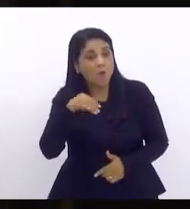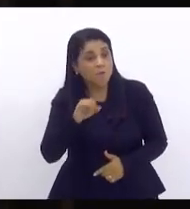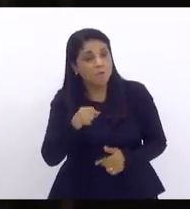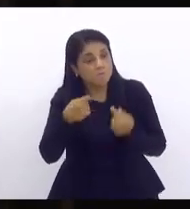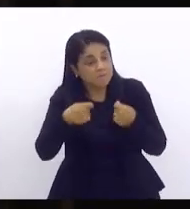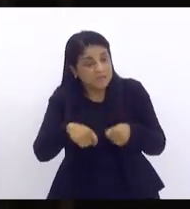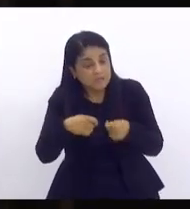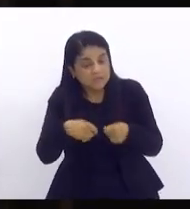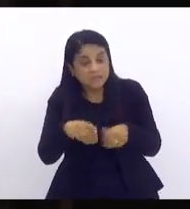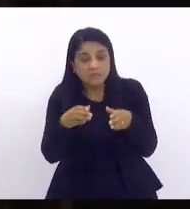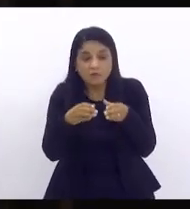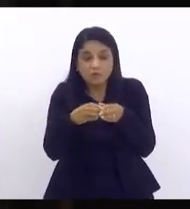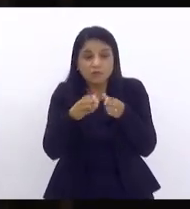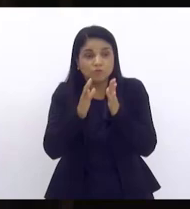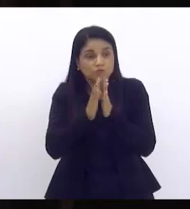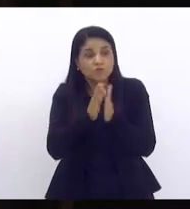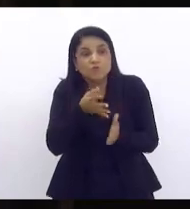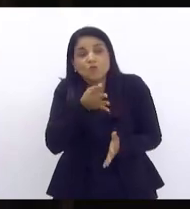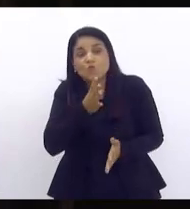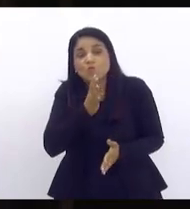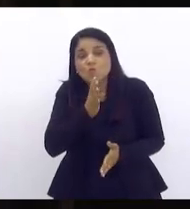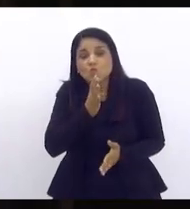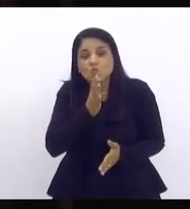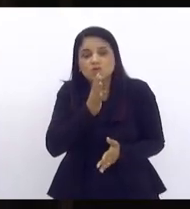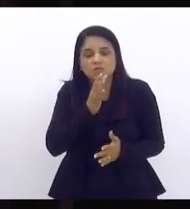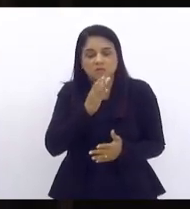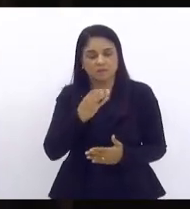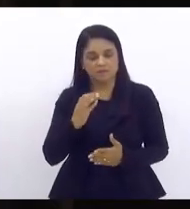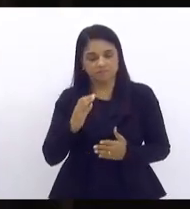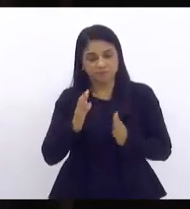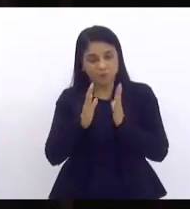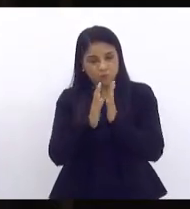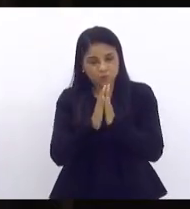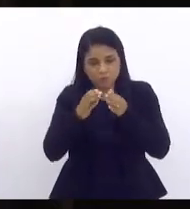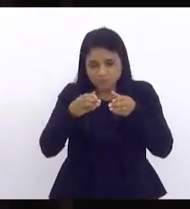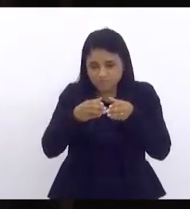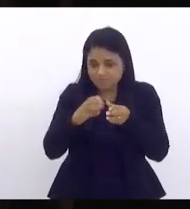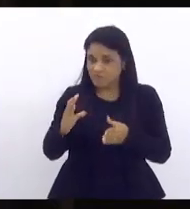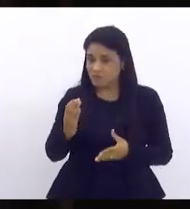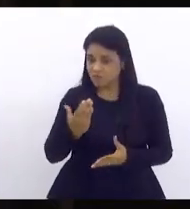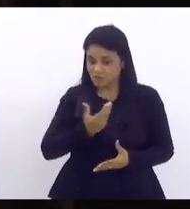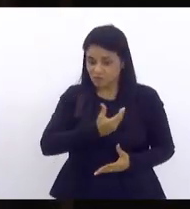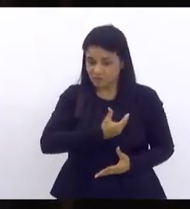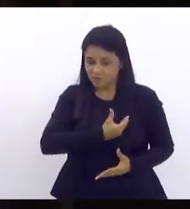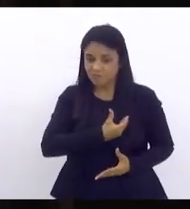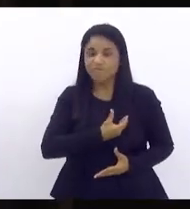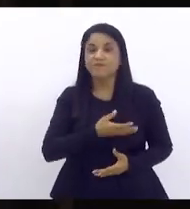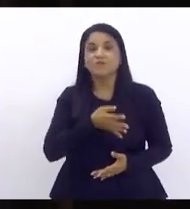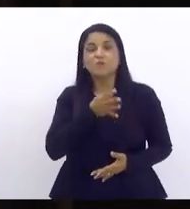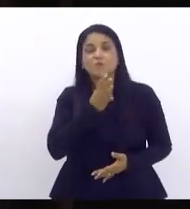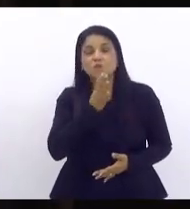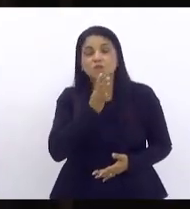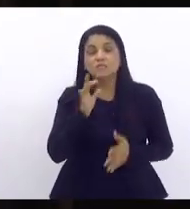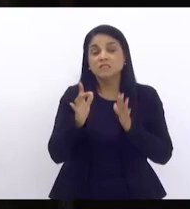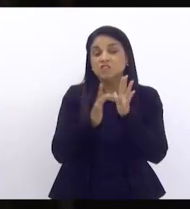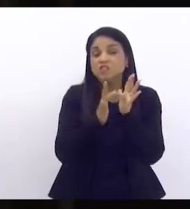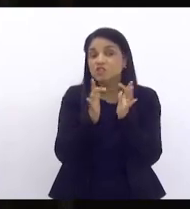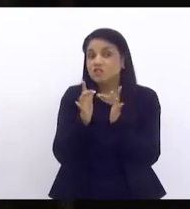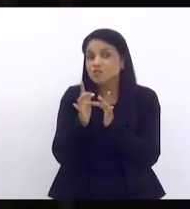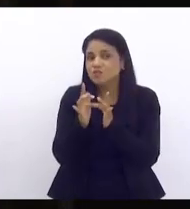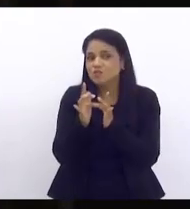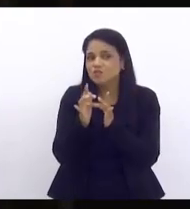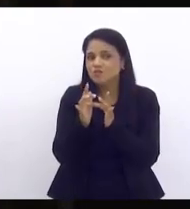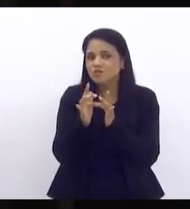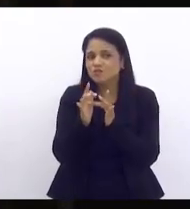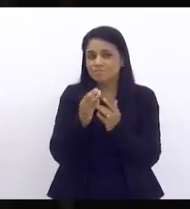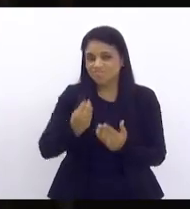oração. Você precisa conhecer a Renovação Carismática. Você precisa conhecer de Jesus de uma